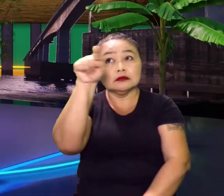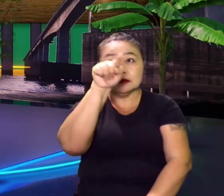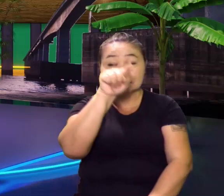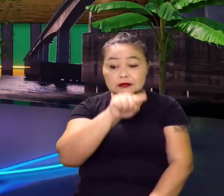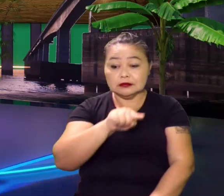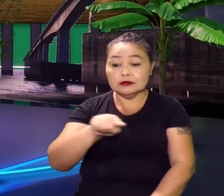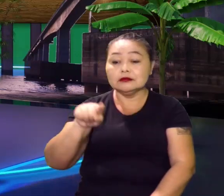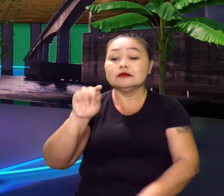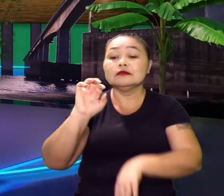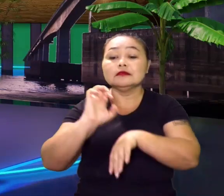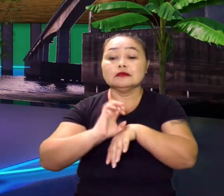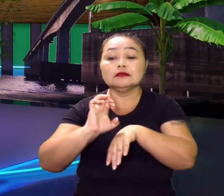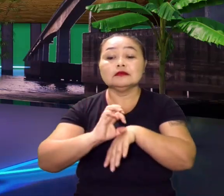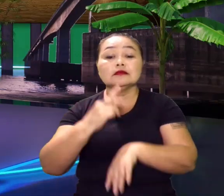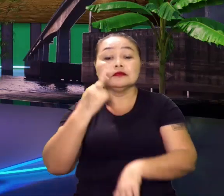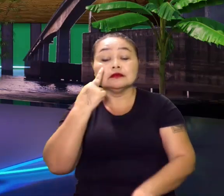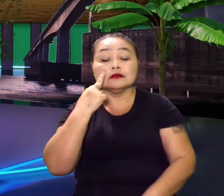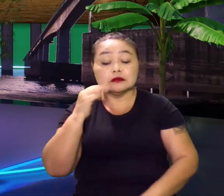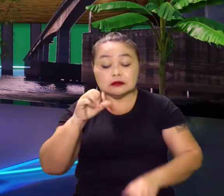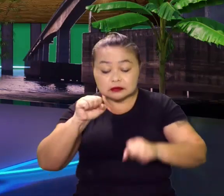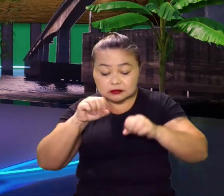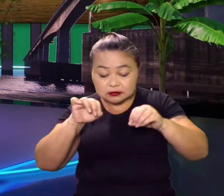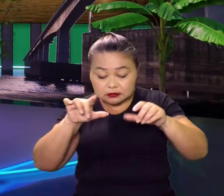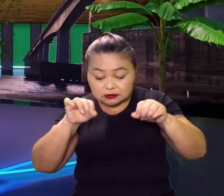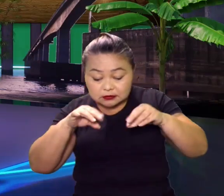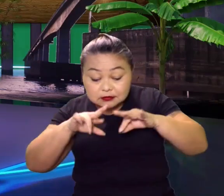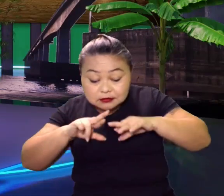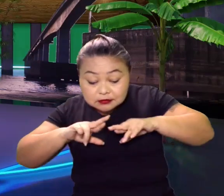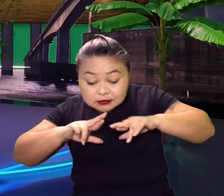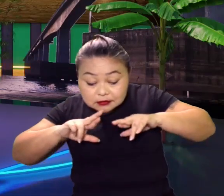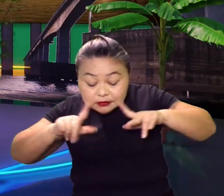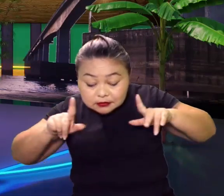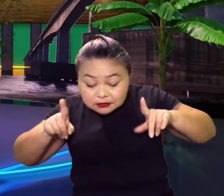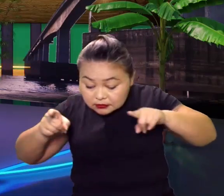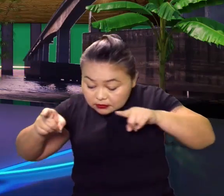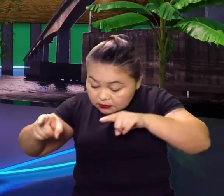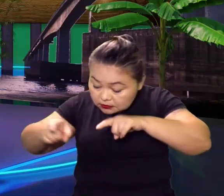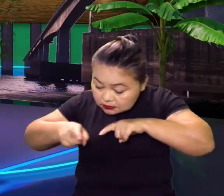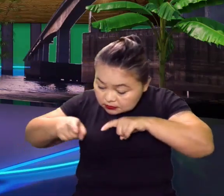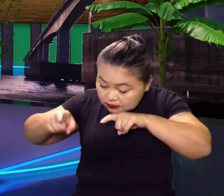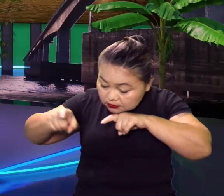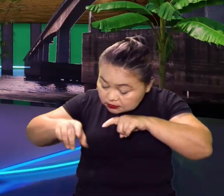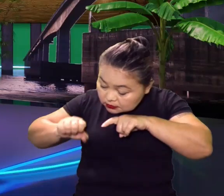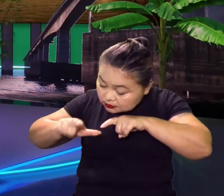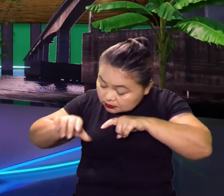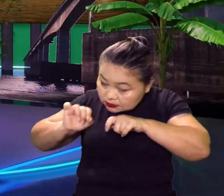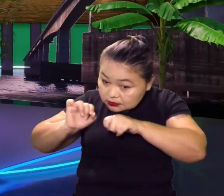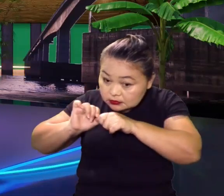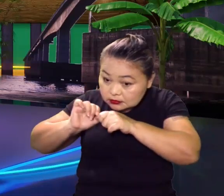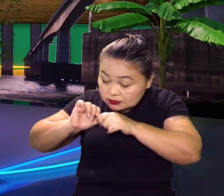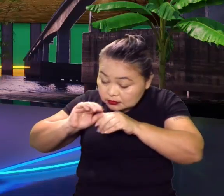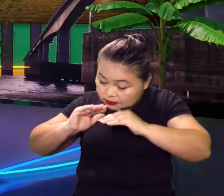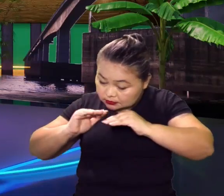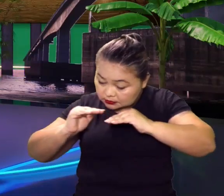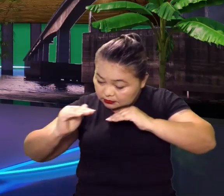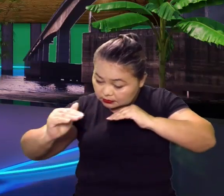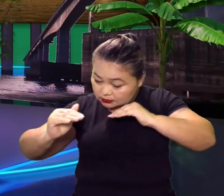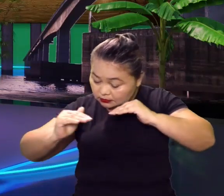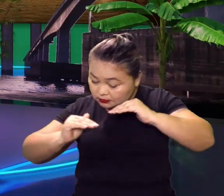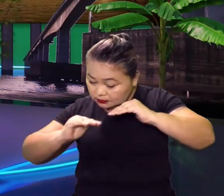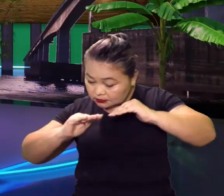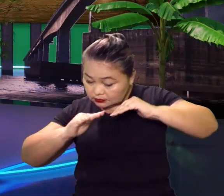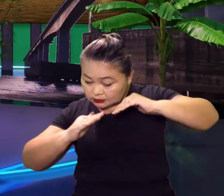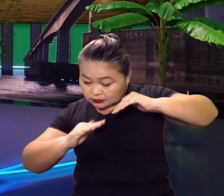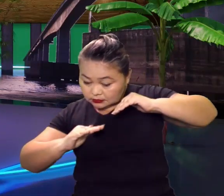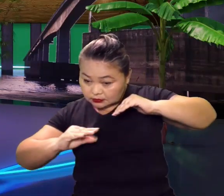e que os solos são diferentes. Tem alunos que vão cultivar o solo e ele tem que fazer a correção, porque o